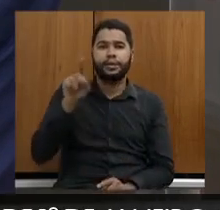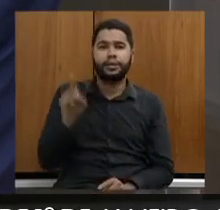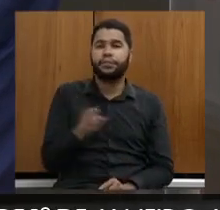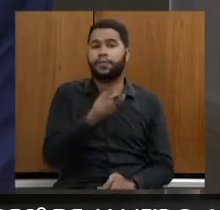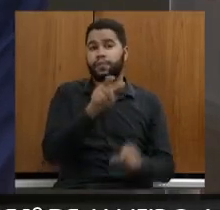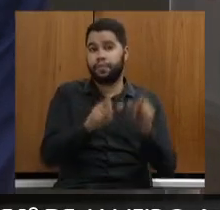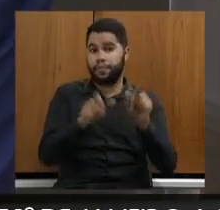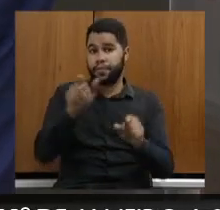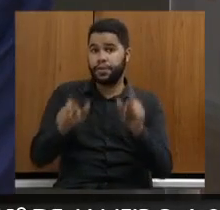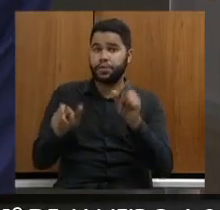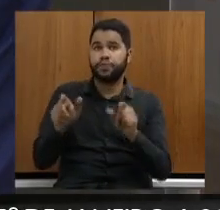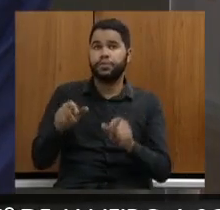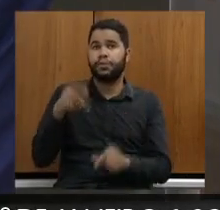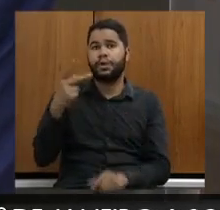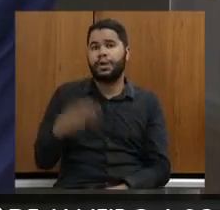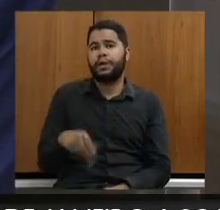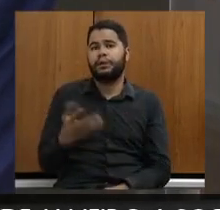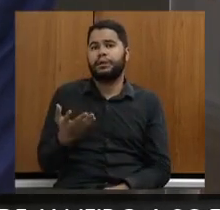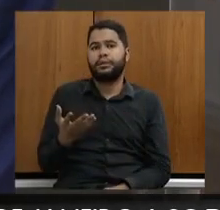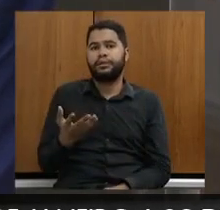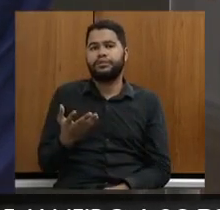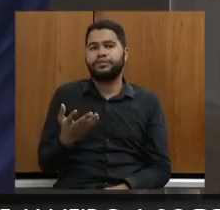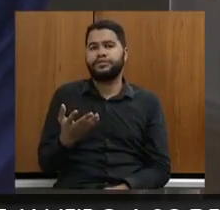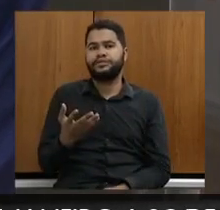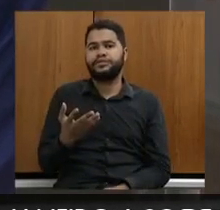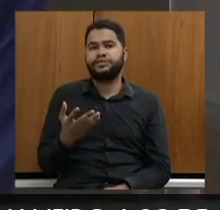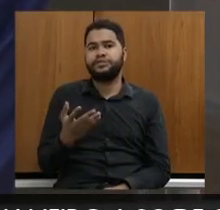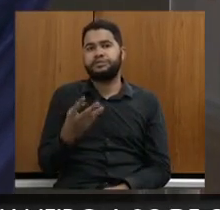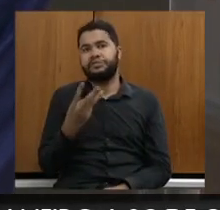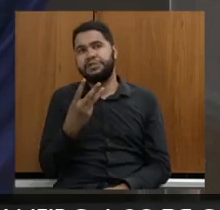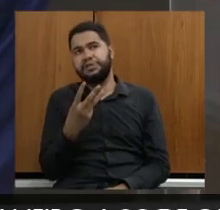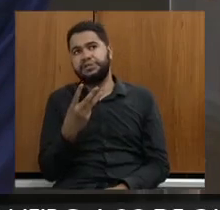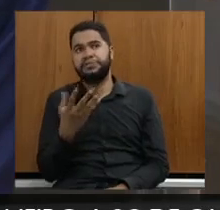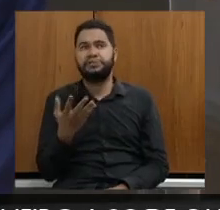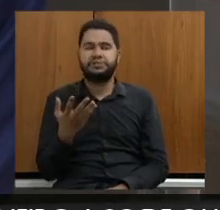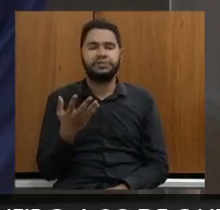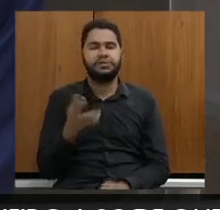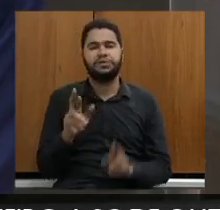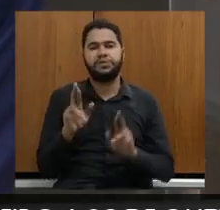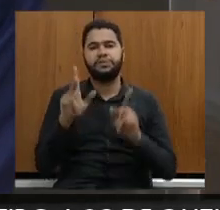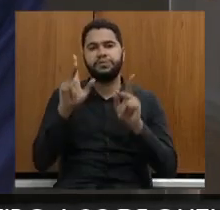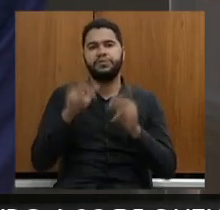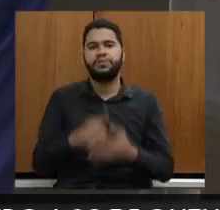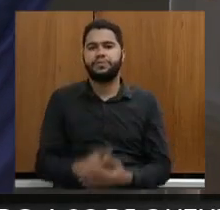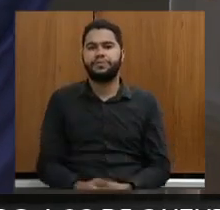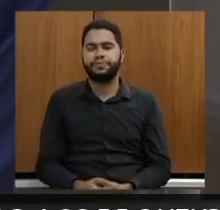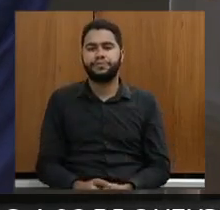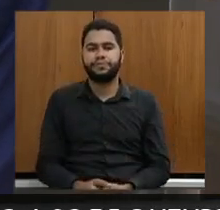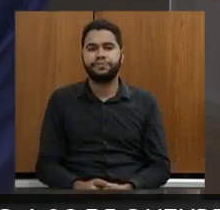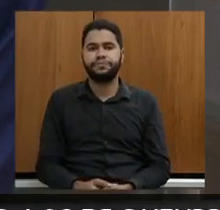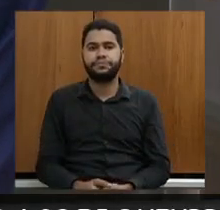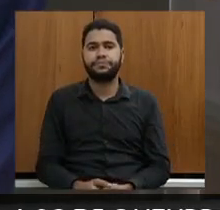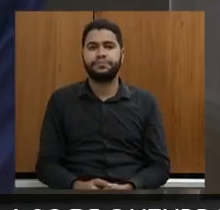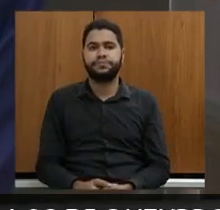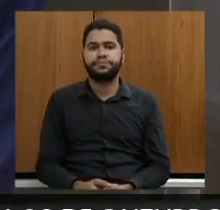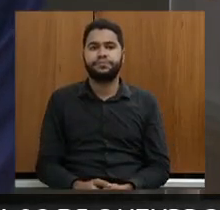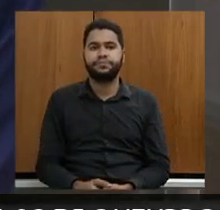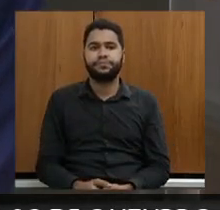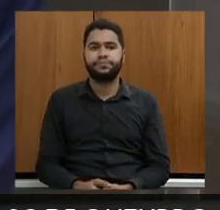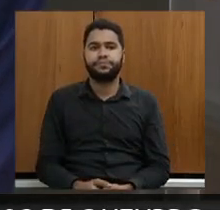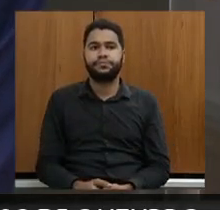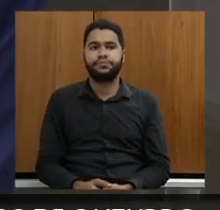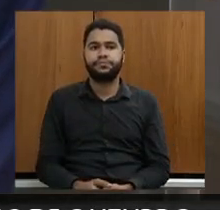né Tallis aqui não vai não aqui não essa passar três é totalmente diferente bom então